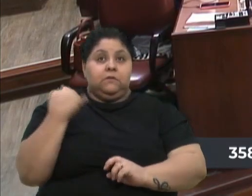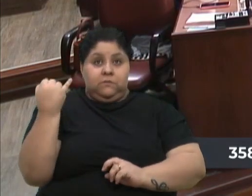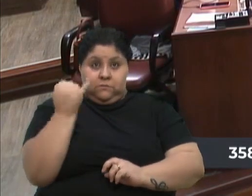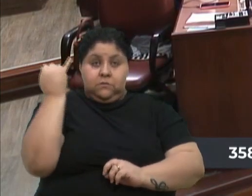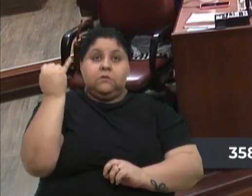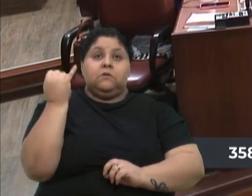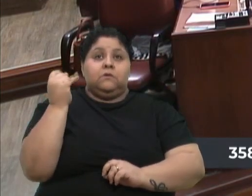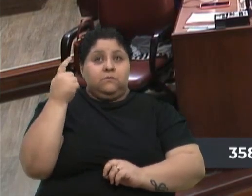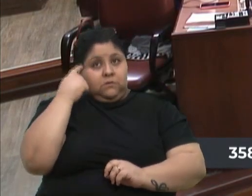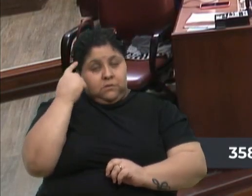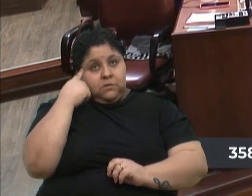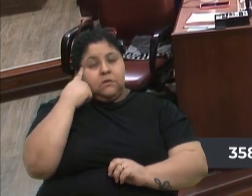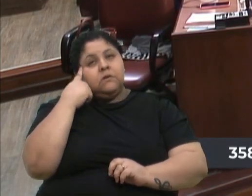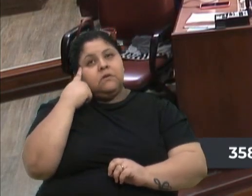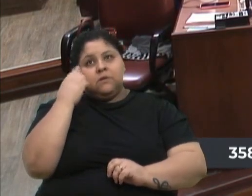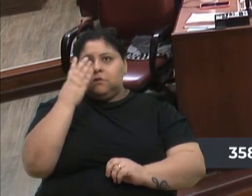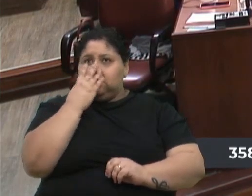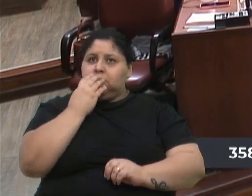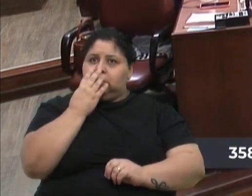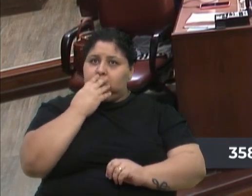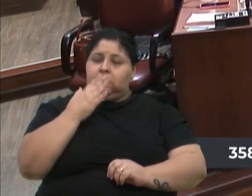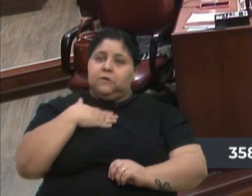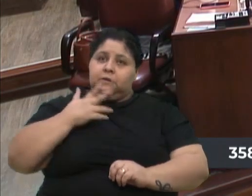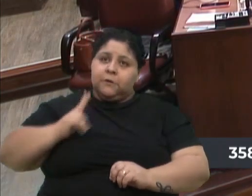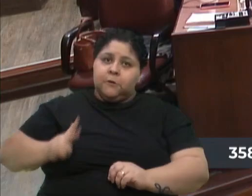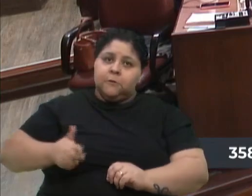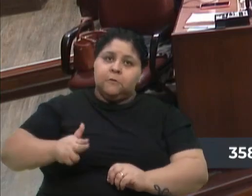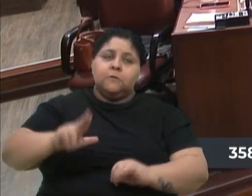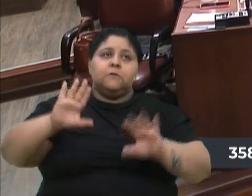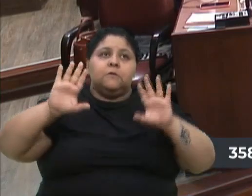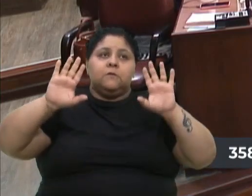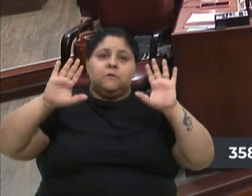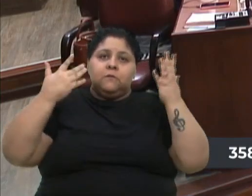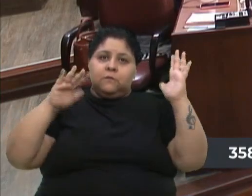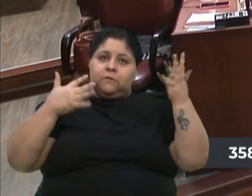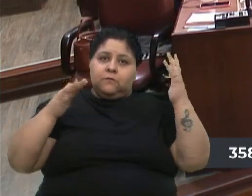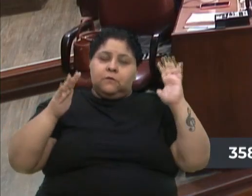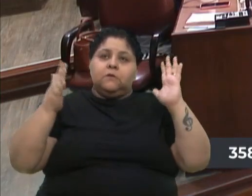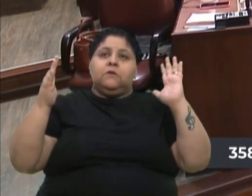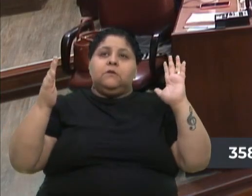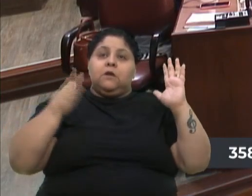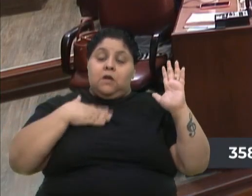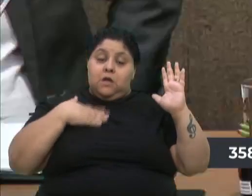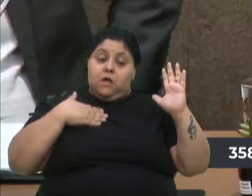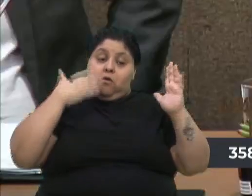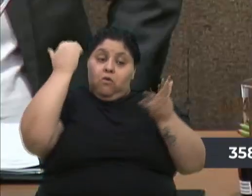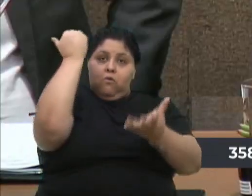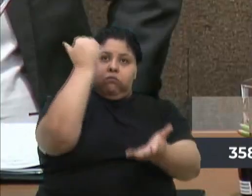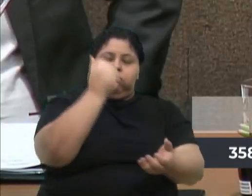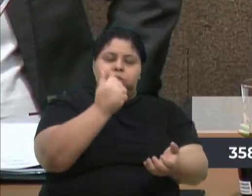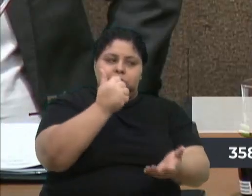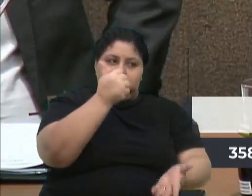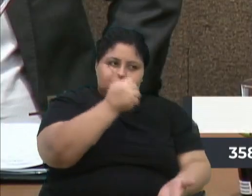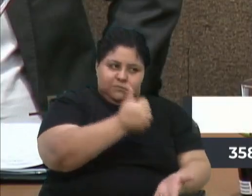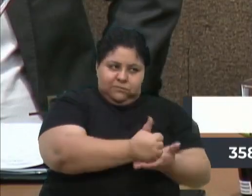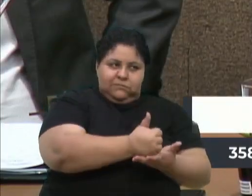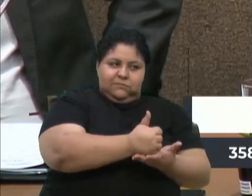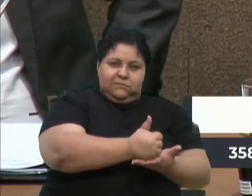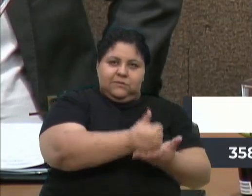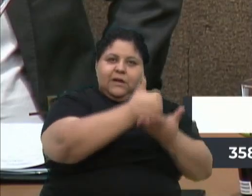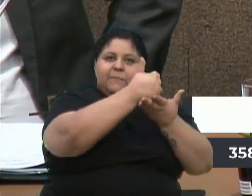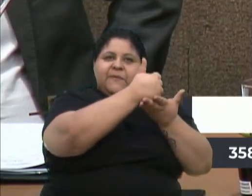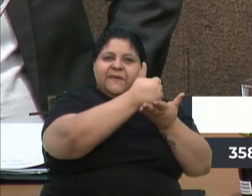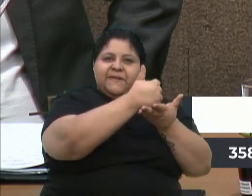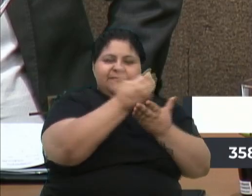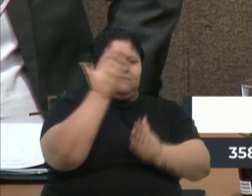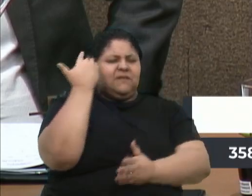a ideia foi do vereador Camires e eu continuo parabenizando. Eu fui um dos assíduos apoiadores naquela época. Eu acho que todo mundo